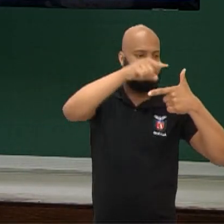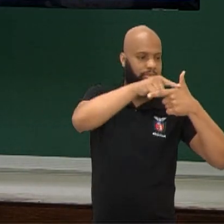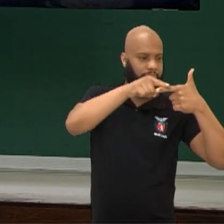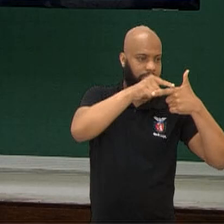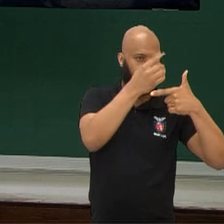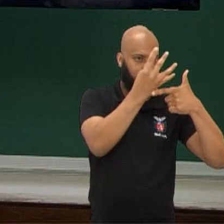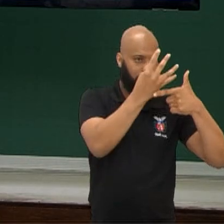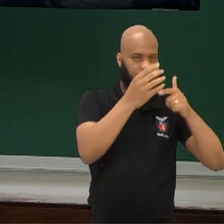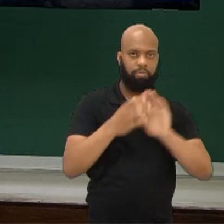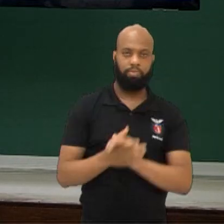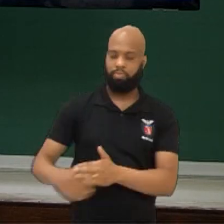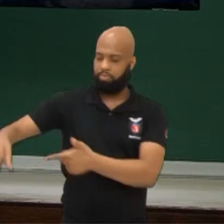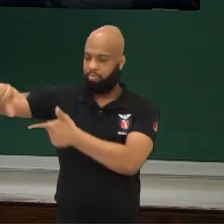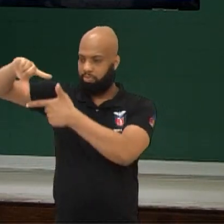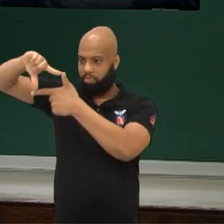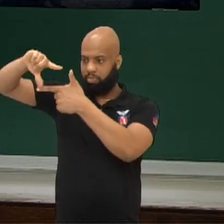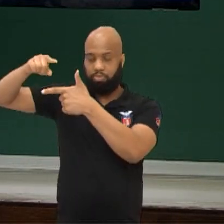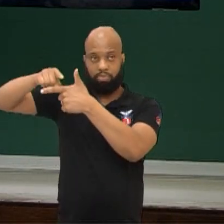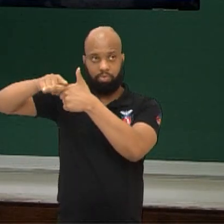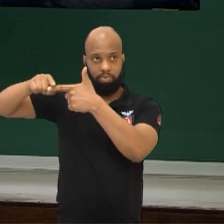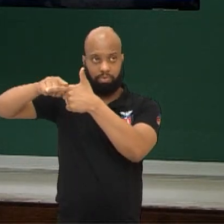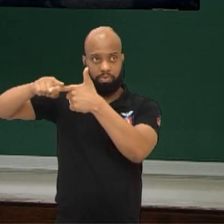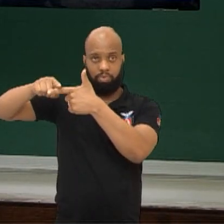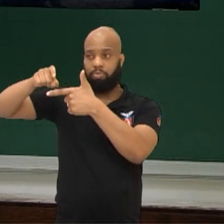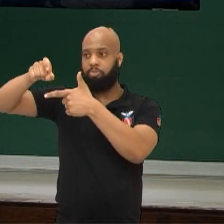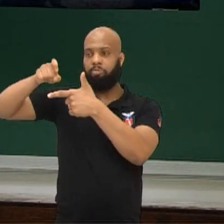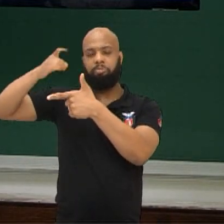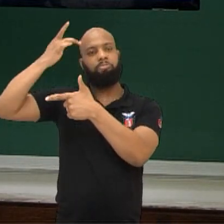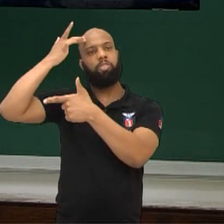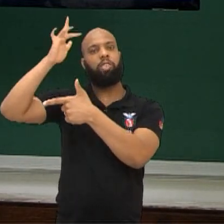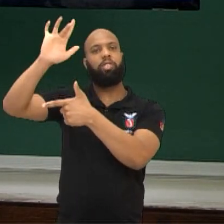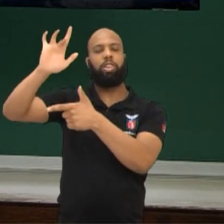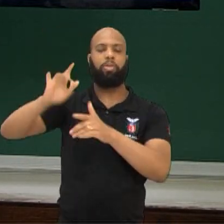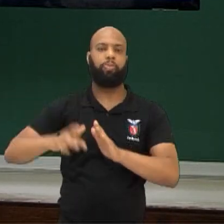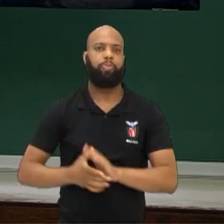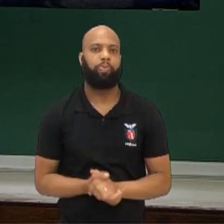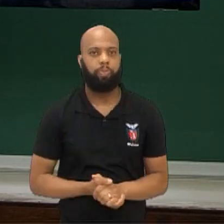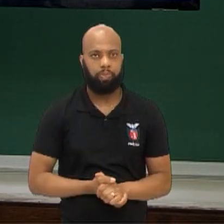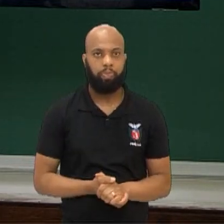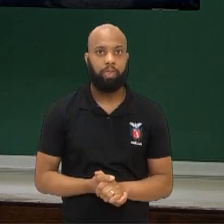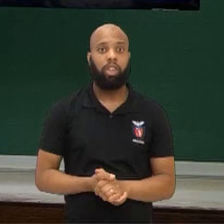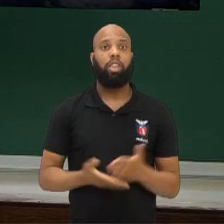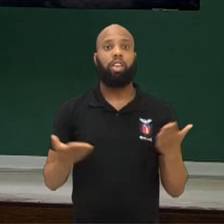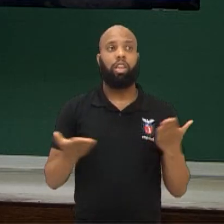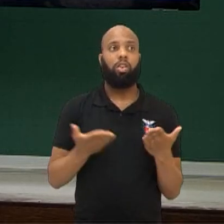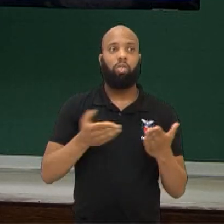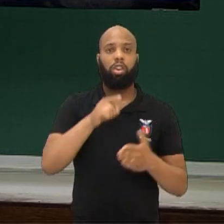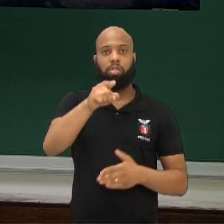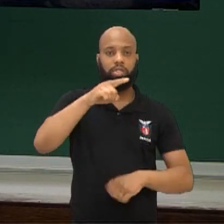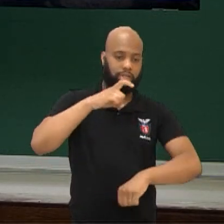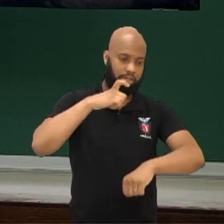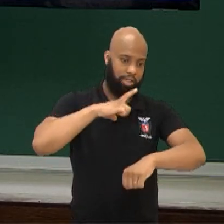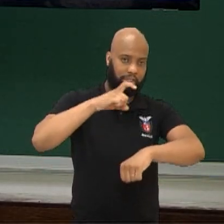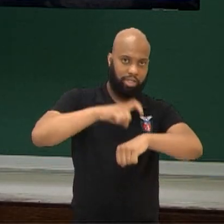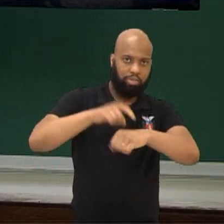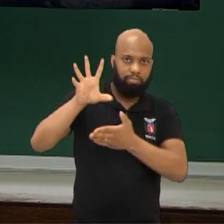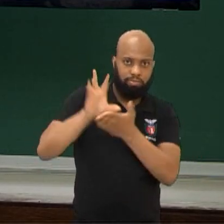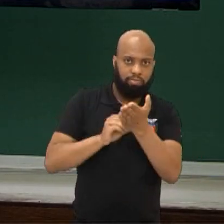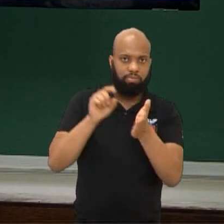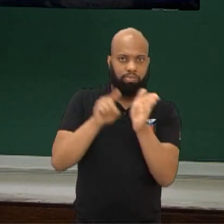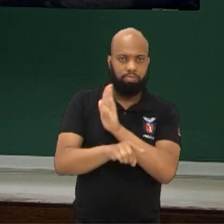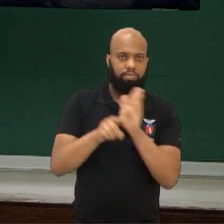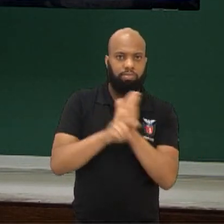de 4 centímetros e essa é o que eu preciso calcular, tá? Então, eu vou dar um tempinho para você copiar